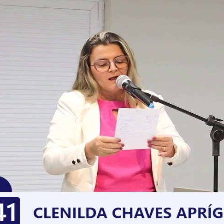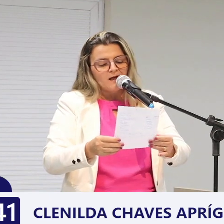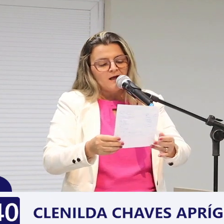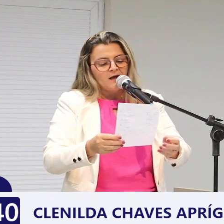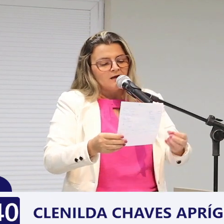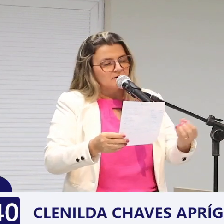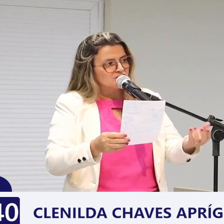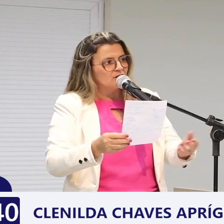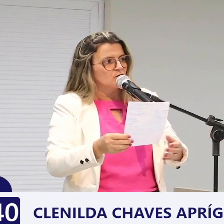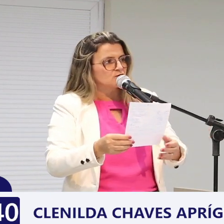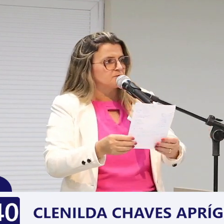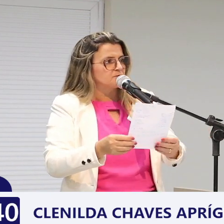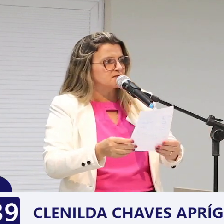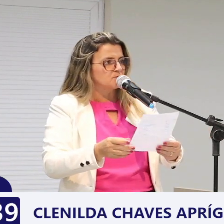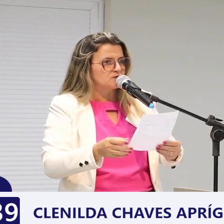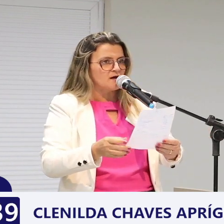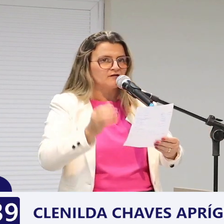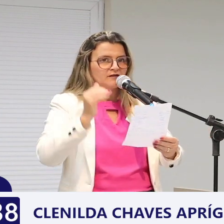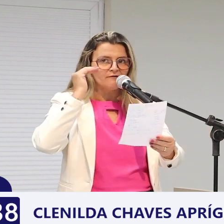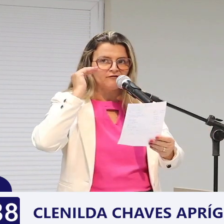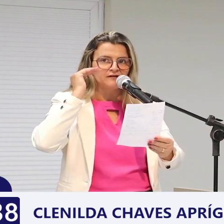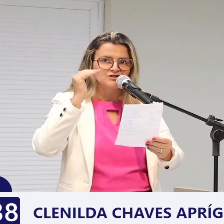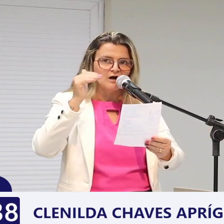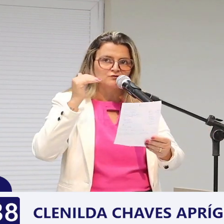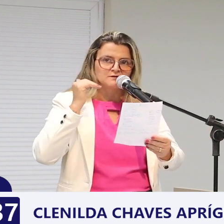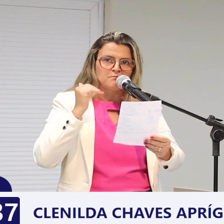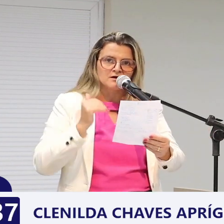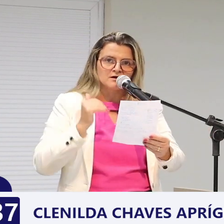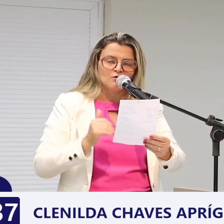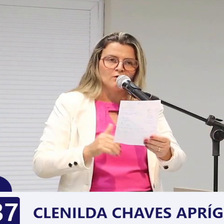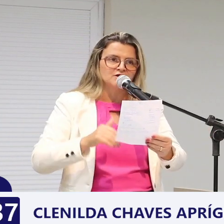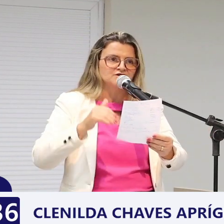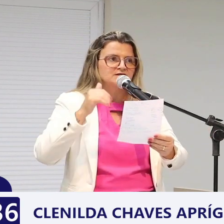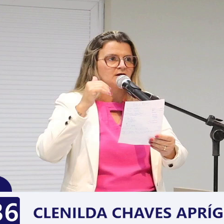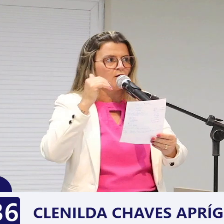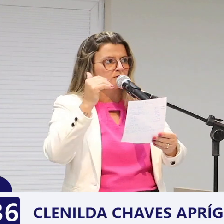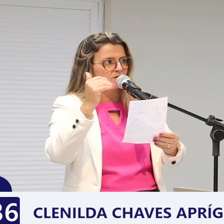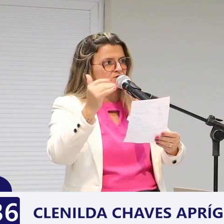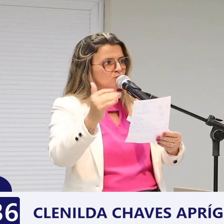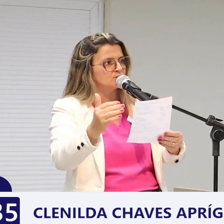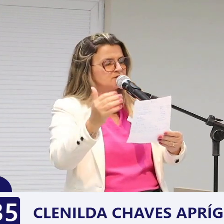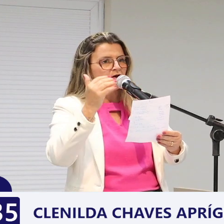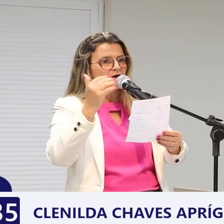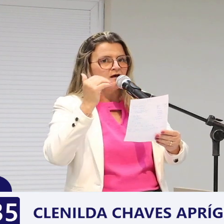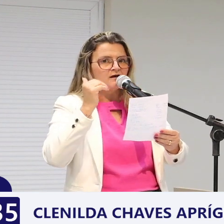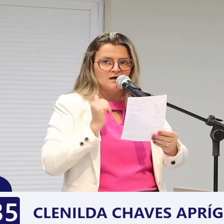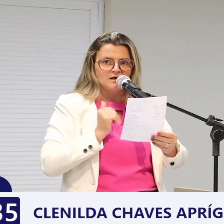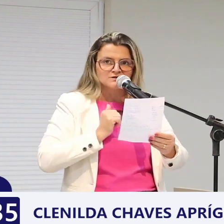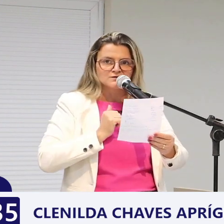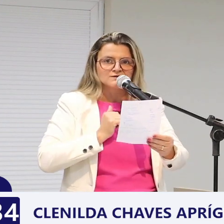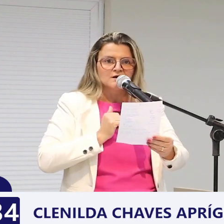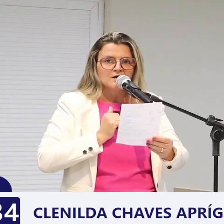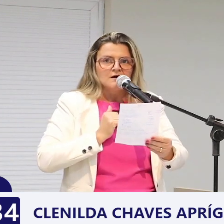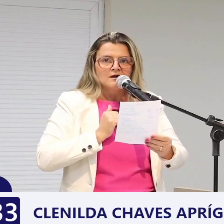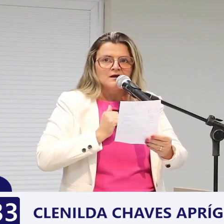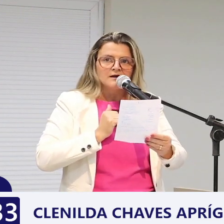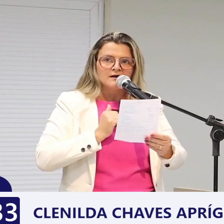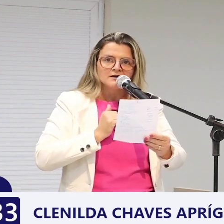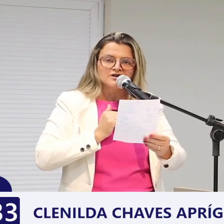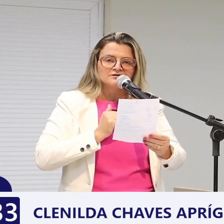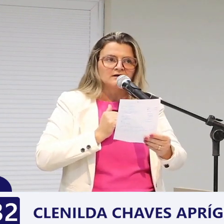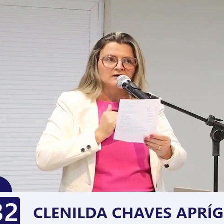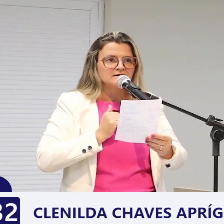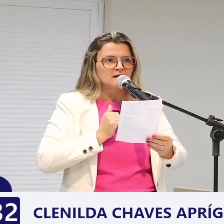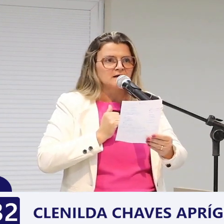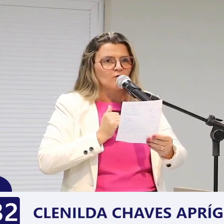março deixar nossos pesos a vida ela é feita de altos e baixos conquistas e derrotas choros e risos e